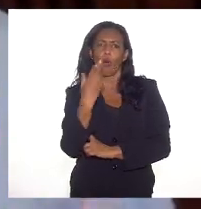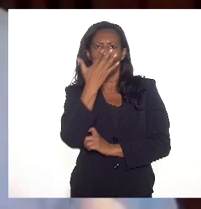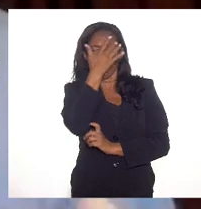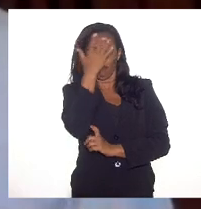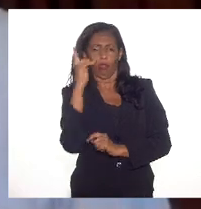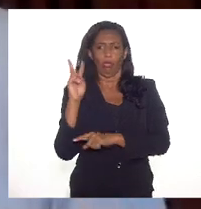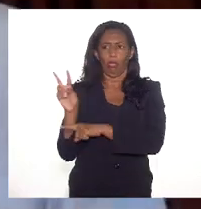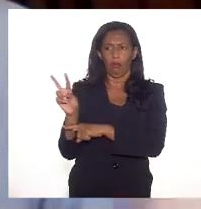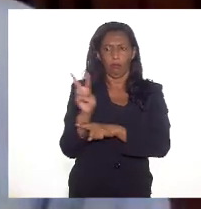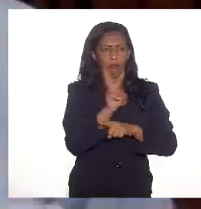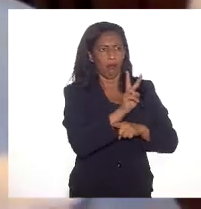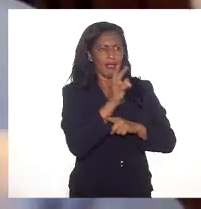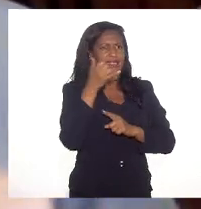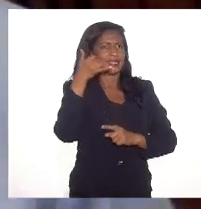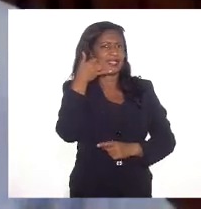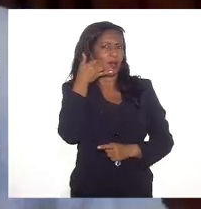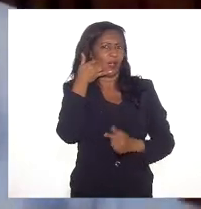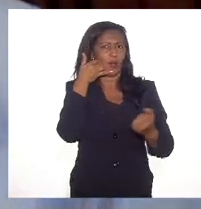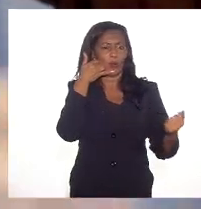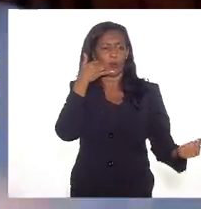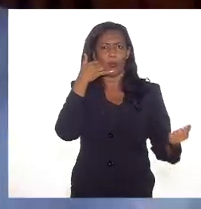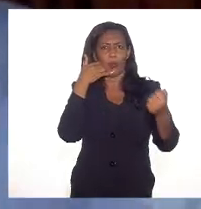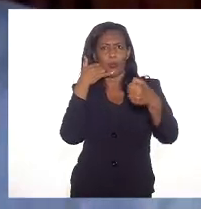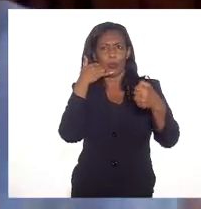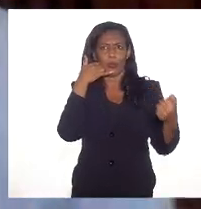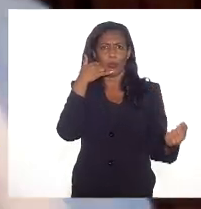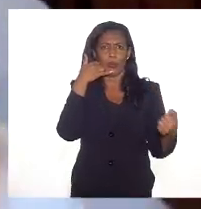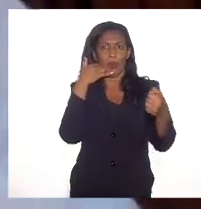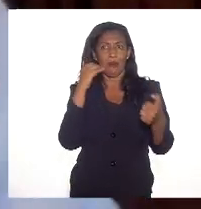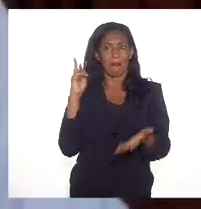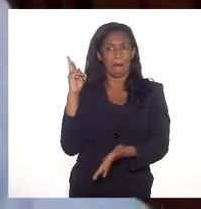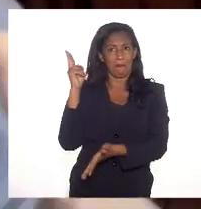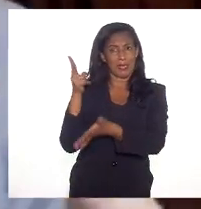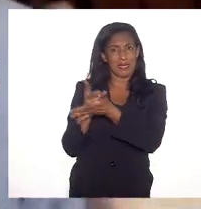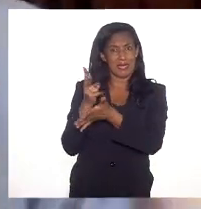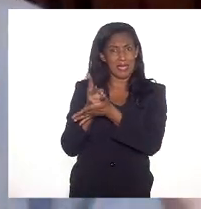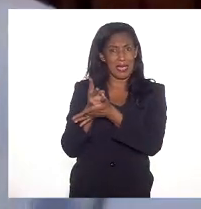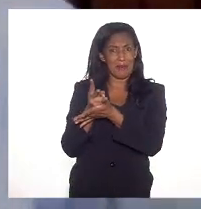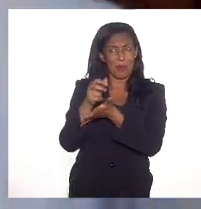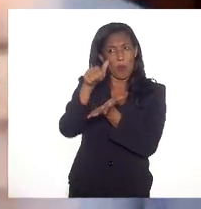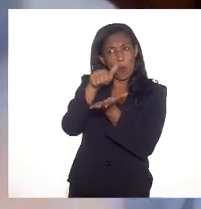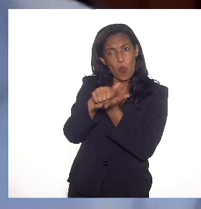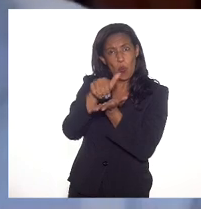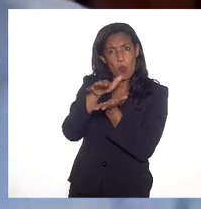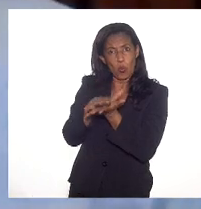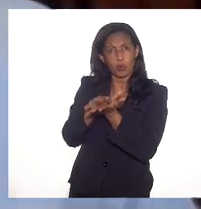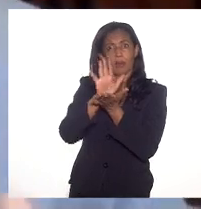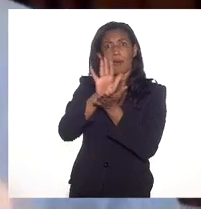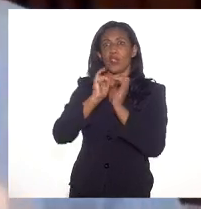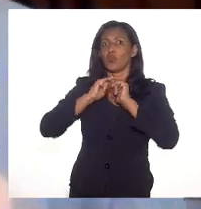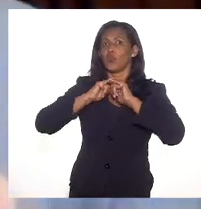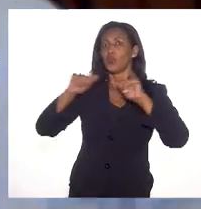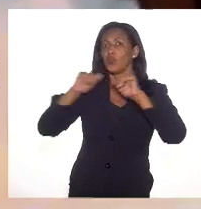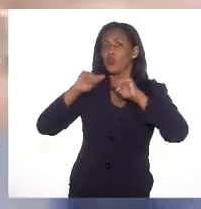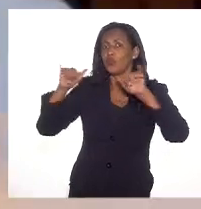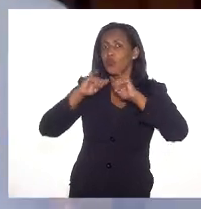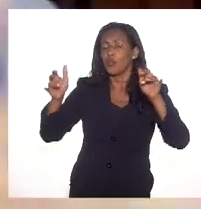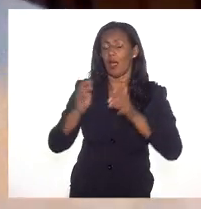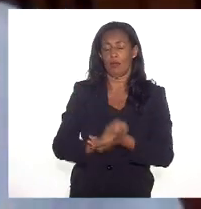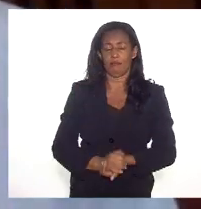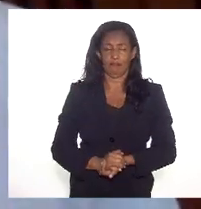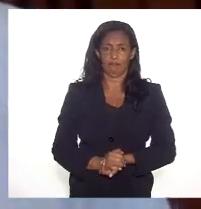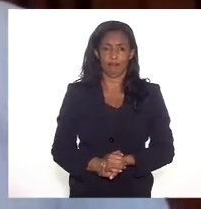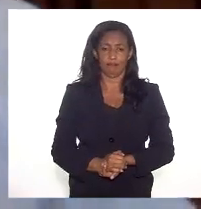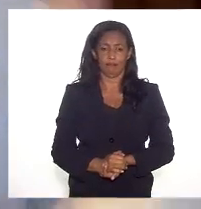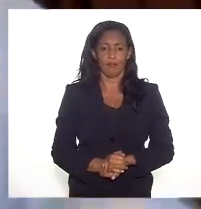pessoa com o celular na mão, mas ter que sempre só multar. Imagina divulgar isso para as pessoas.